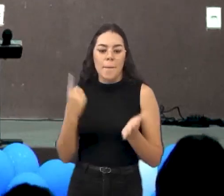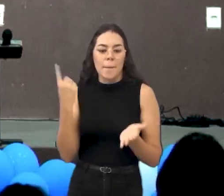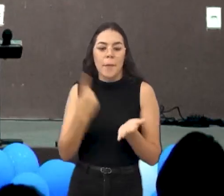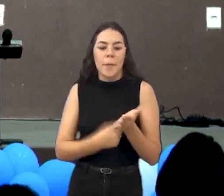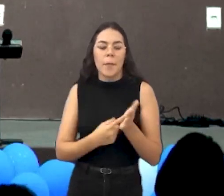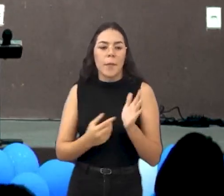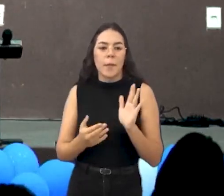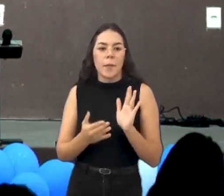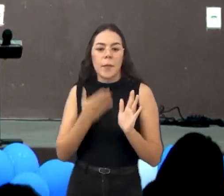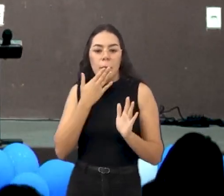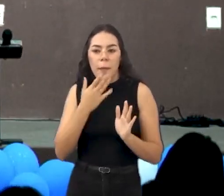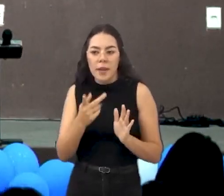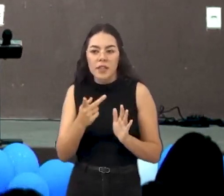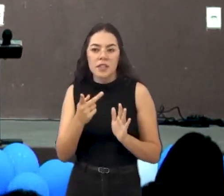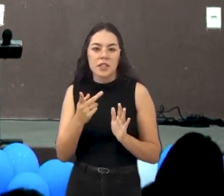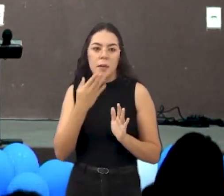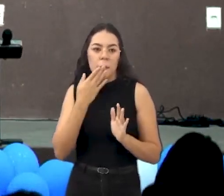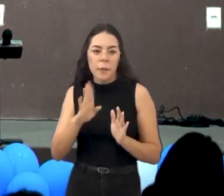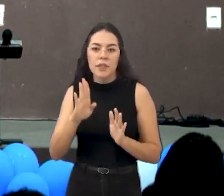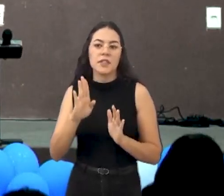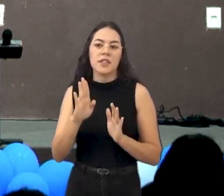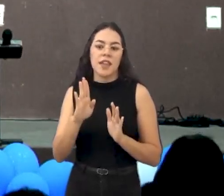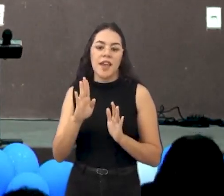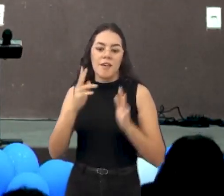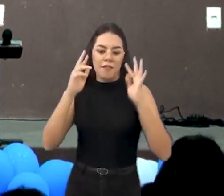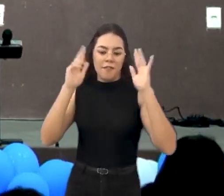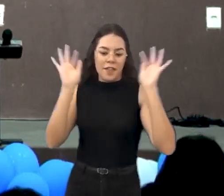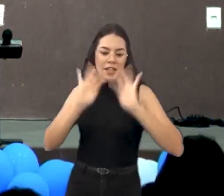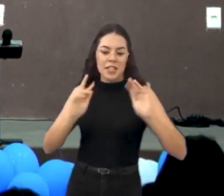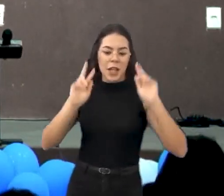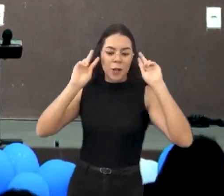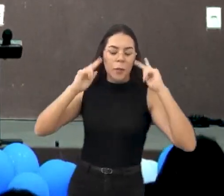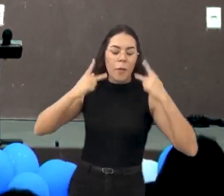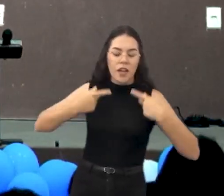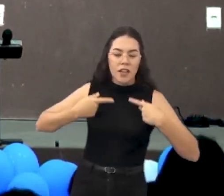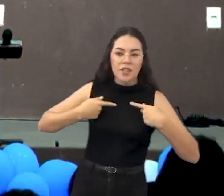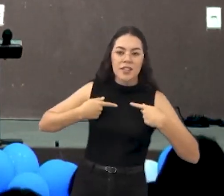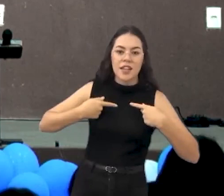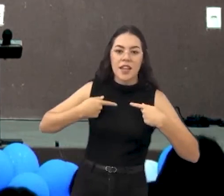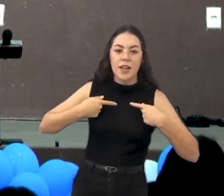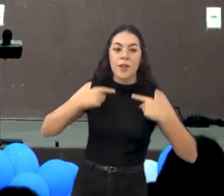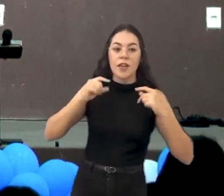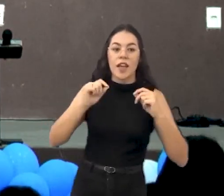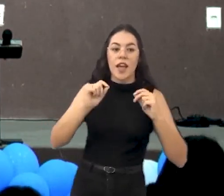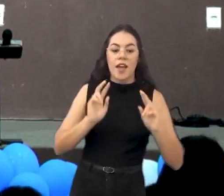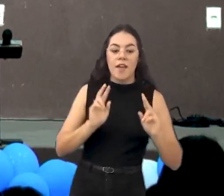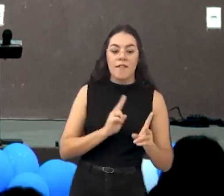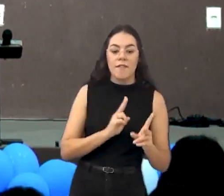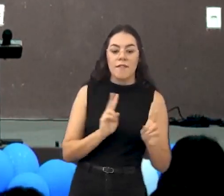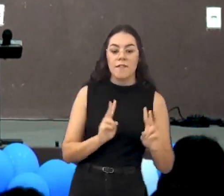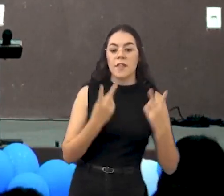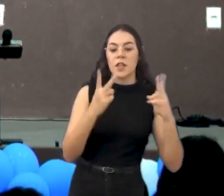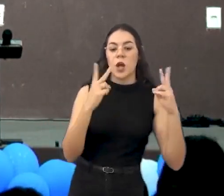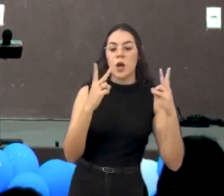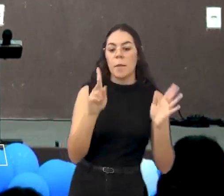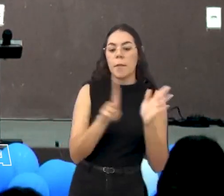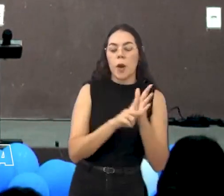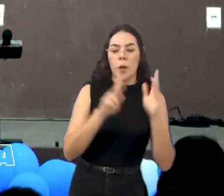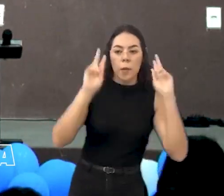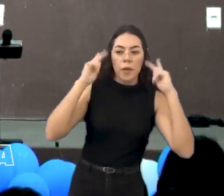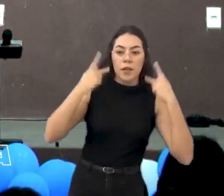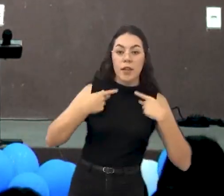humana. Que é a felicidade humana, ela é derivada de vitórias humanas. Mas